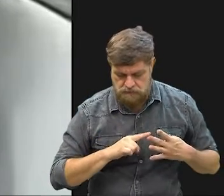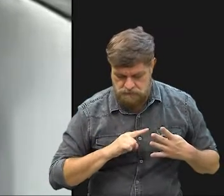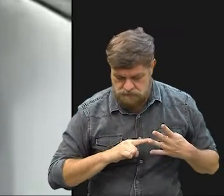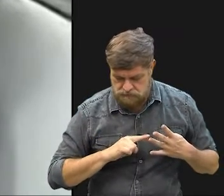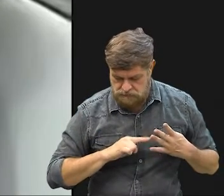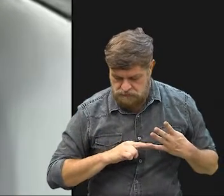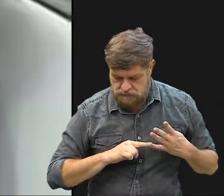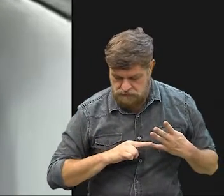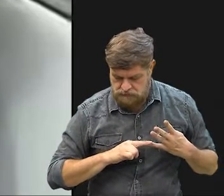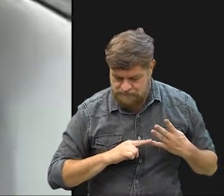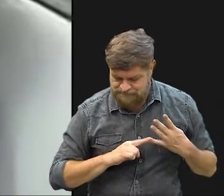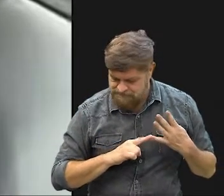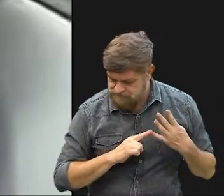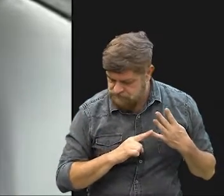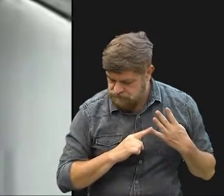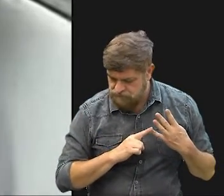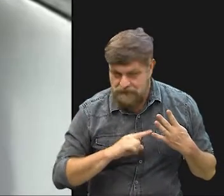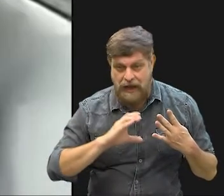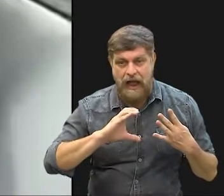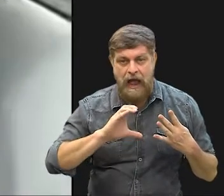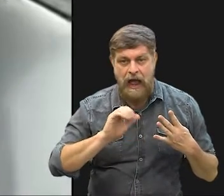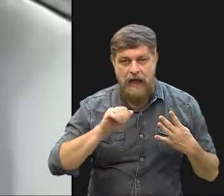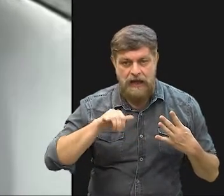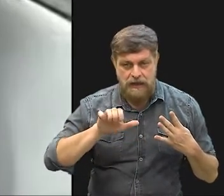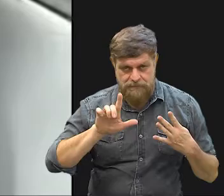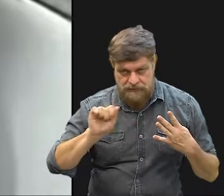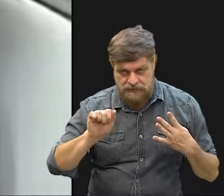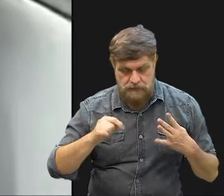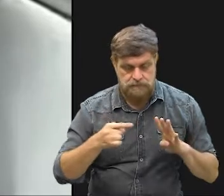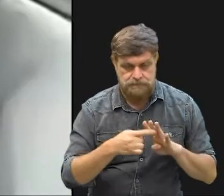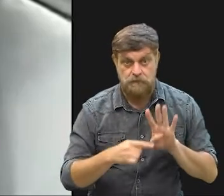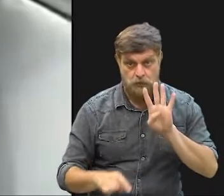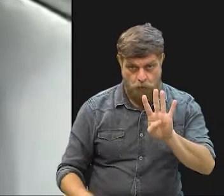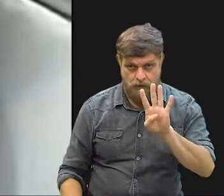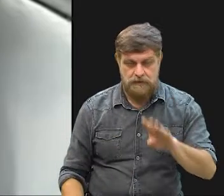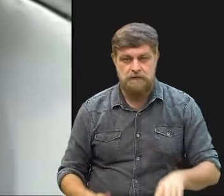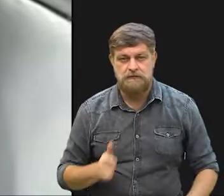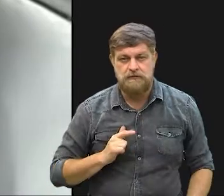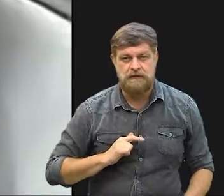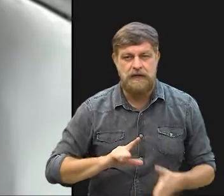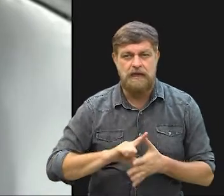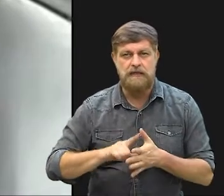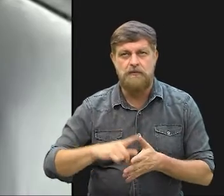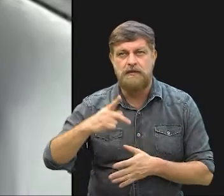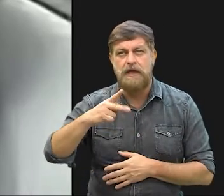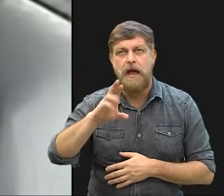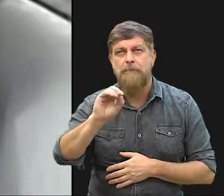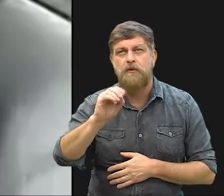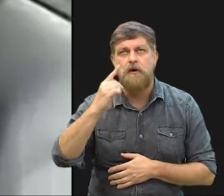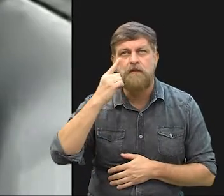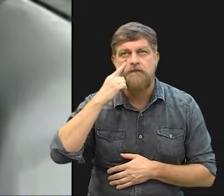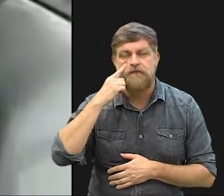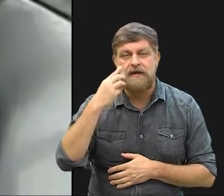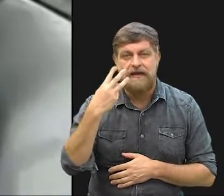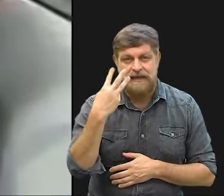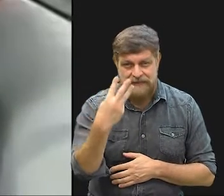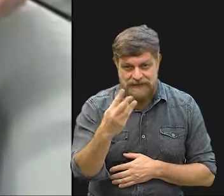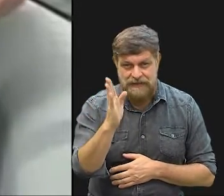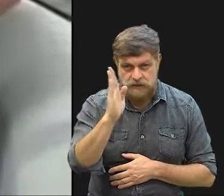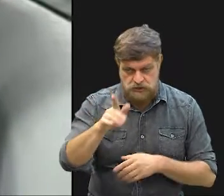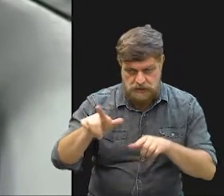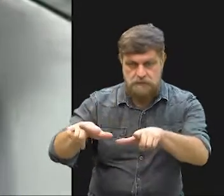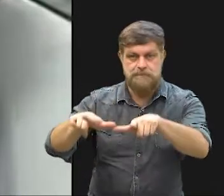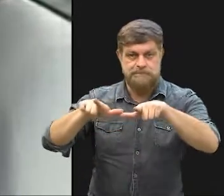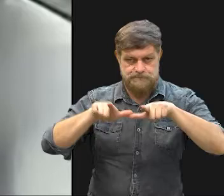Taissan e a Camila, que é do Red Bull. Na Pro, já vi 3 ou 4 que já